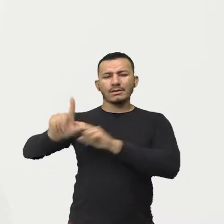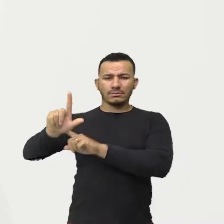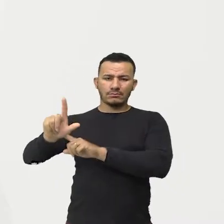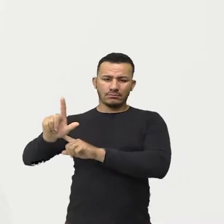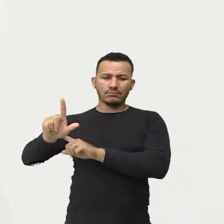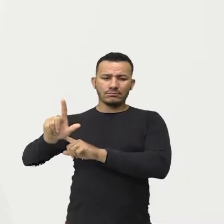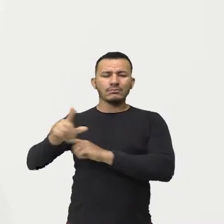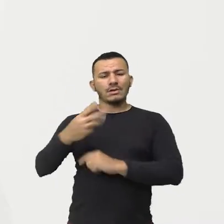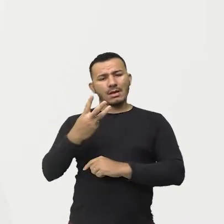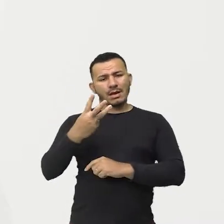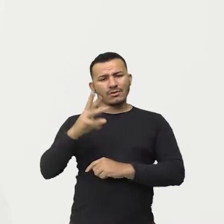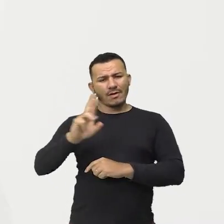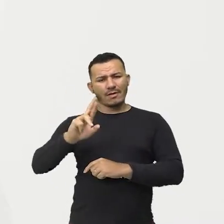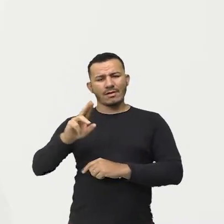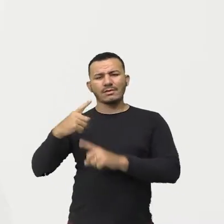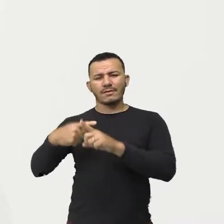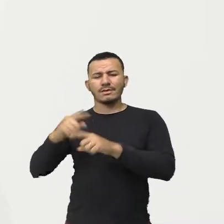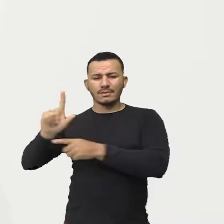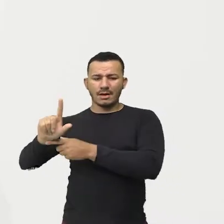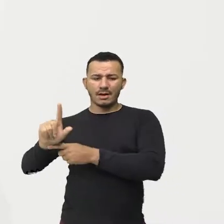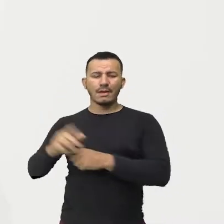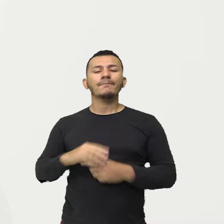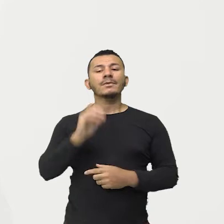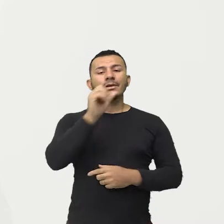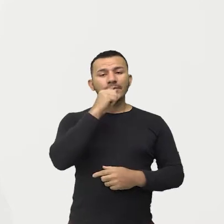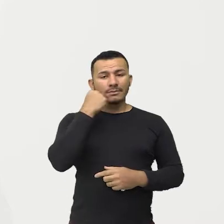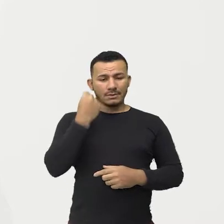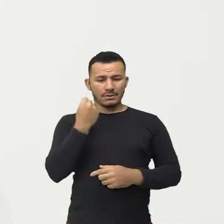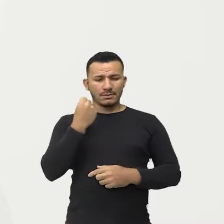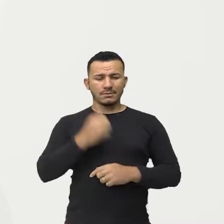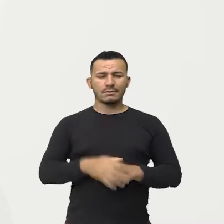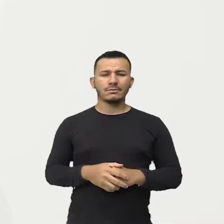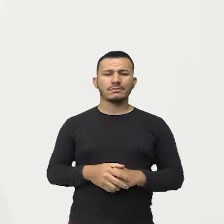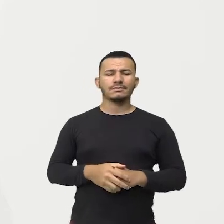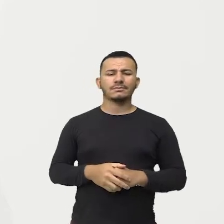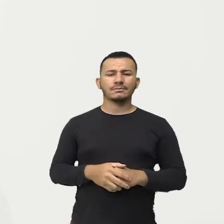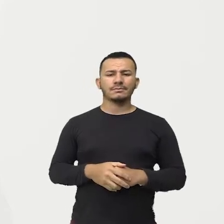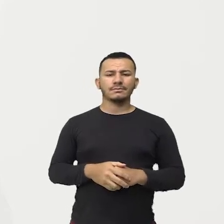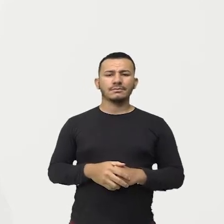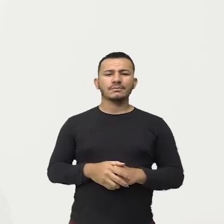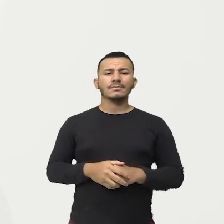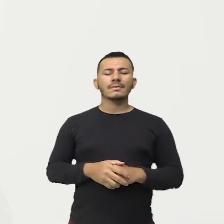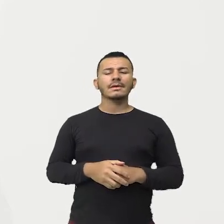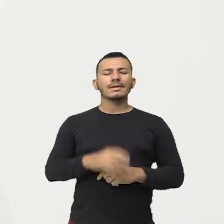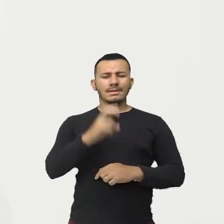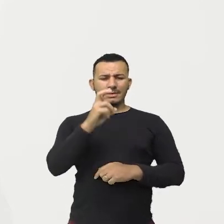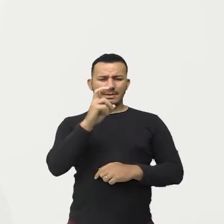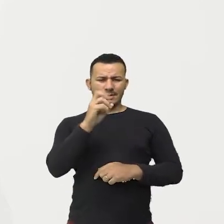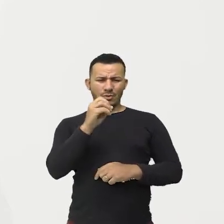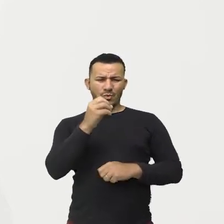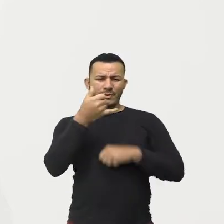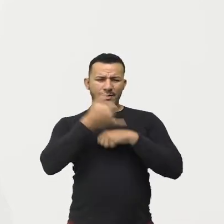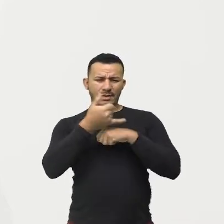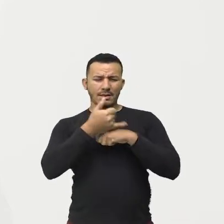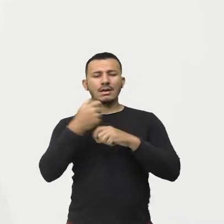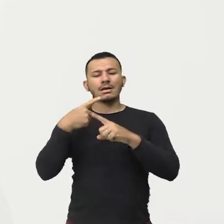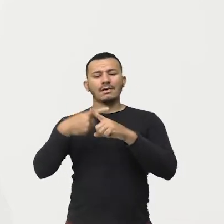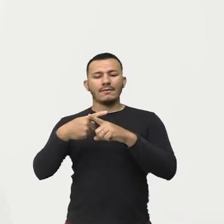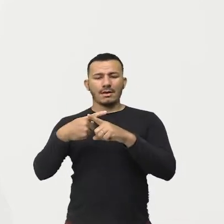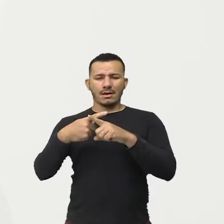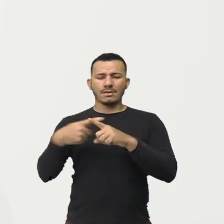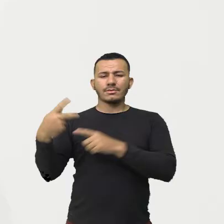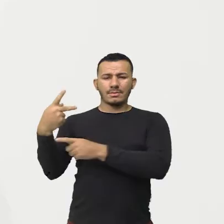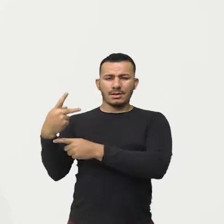R$3 vezes L. A quantidade de pães a gente vai representar por 50 vezes P.